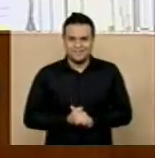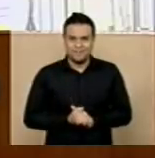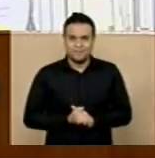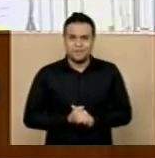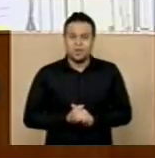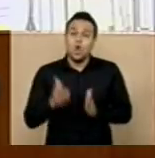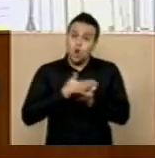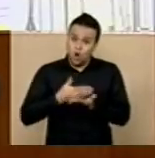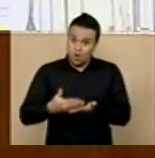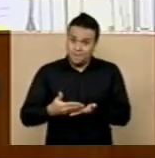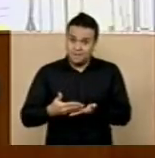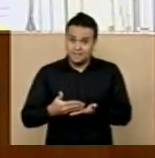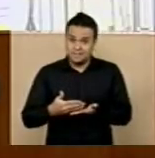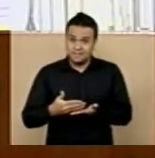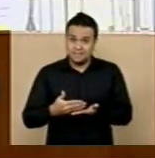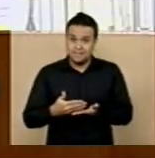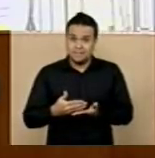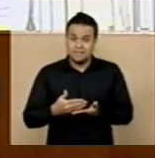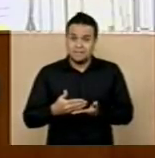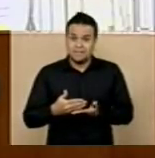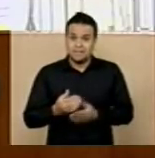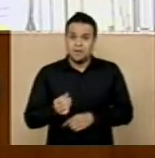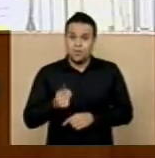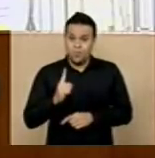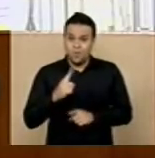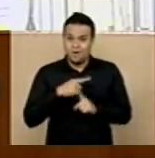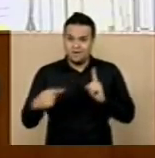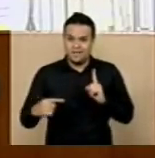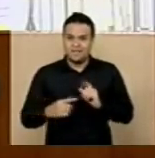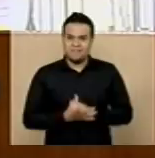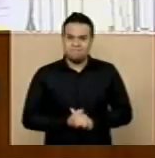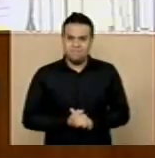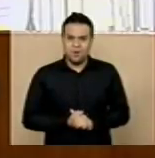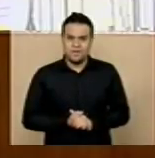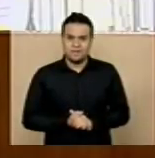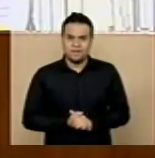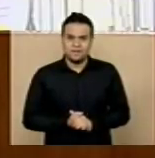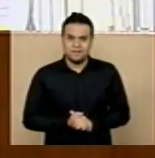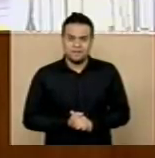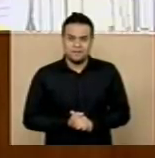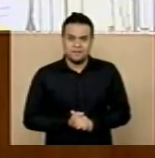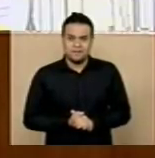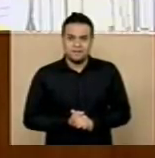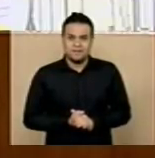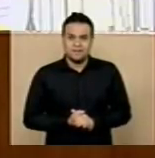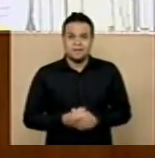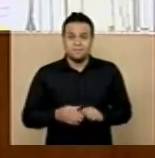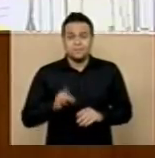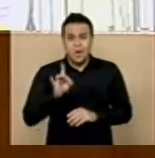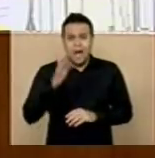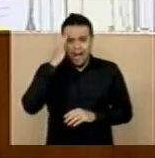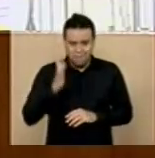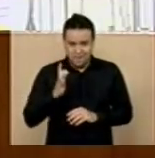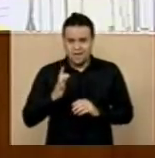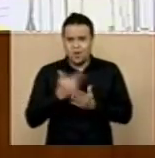ministros para que começássemos às 13:30 e, eventualmente, numa próxima sessão administrativa,